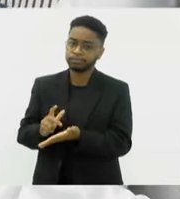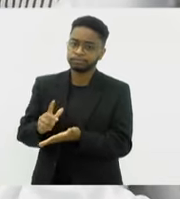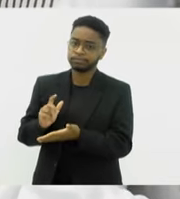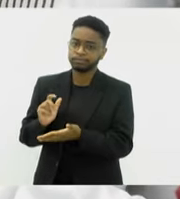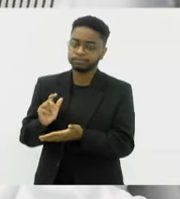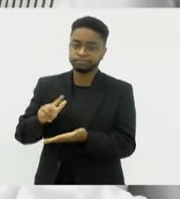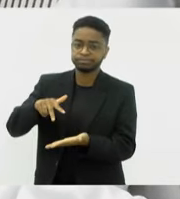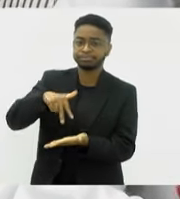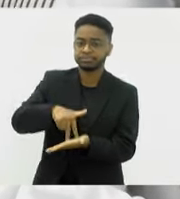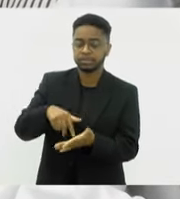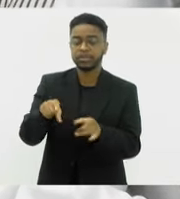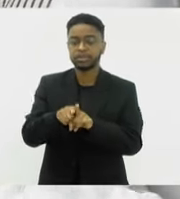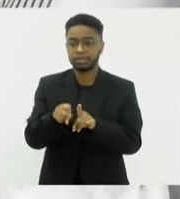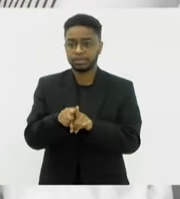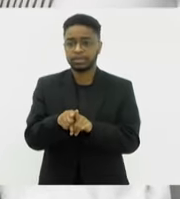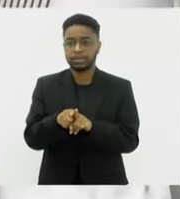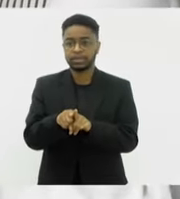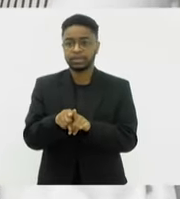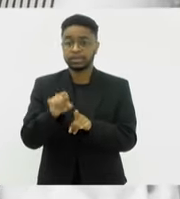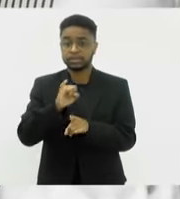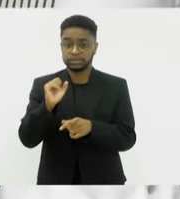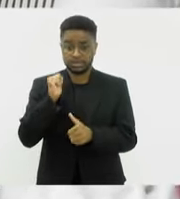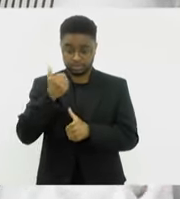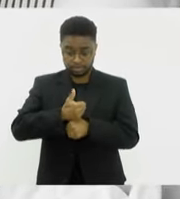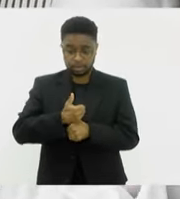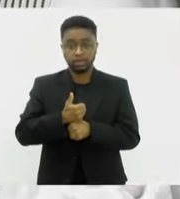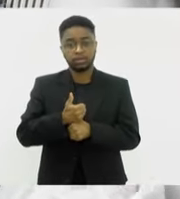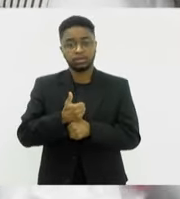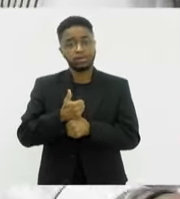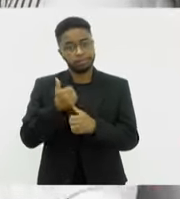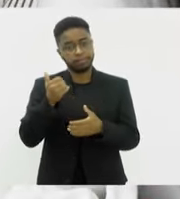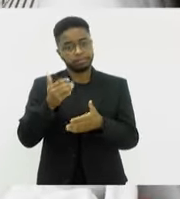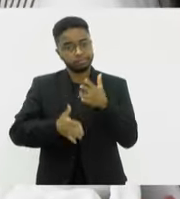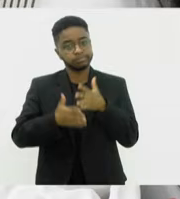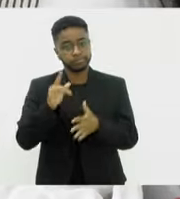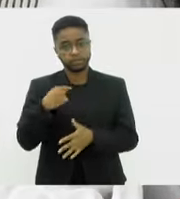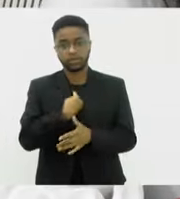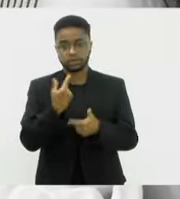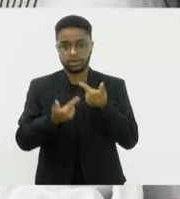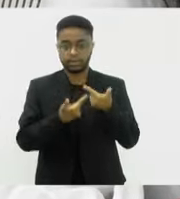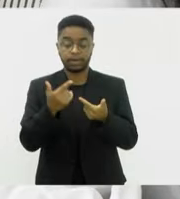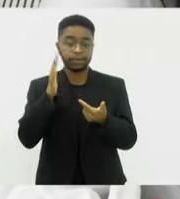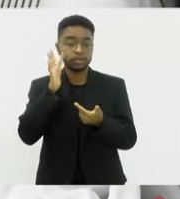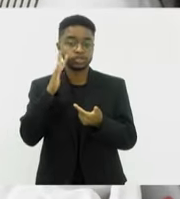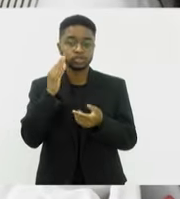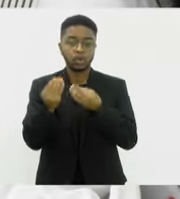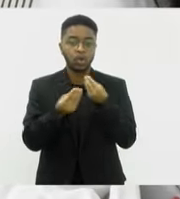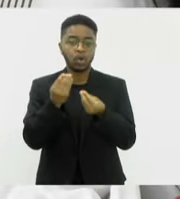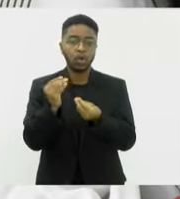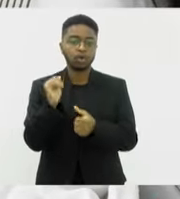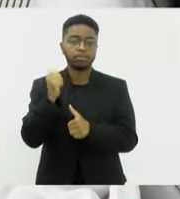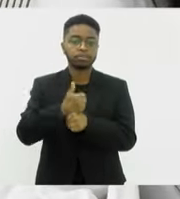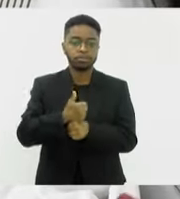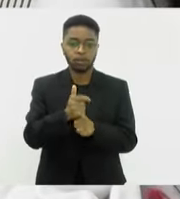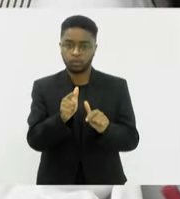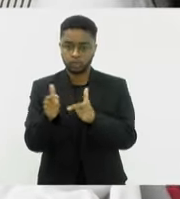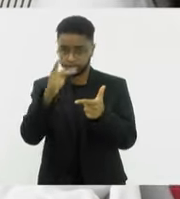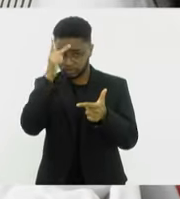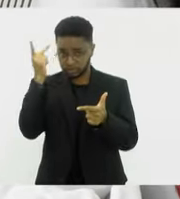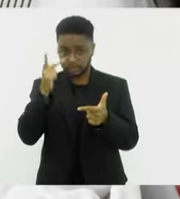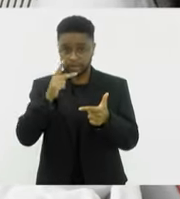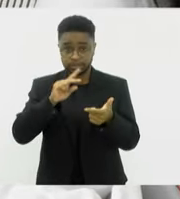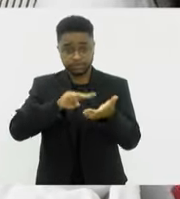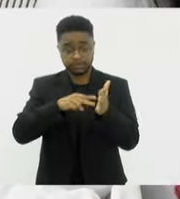suplência, isso pode prejudicar muito o nosso trabalho, sem contar o transtorno. O que seria colocar um suplente? Seria tirar todo o